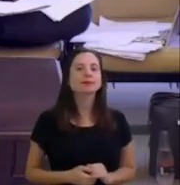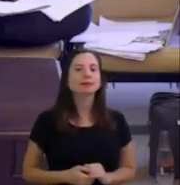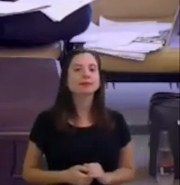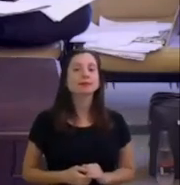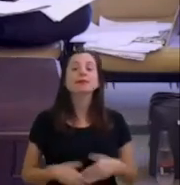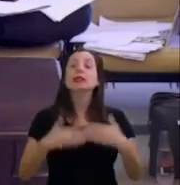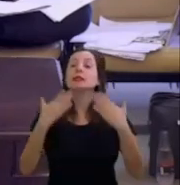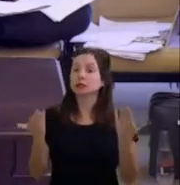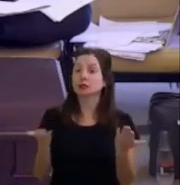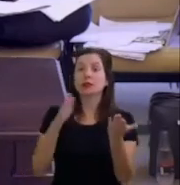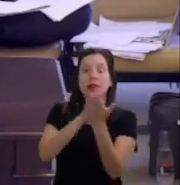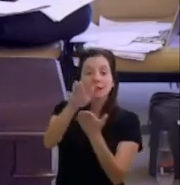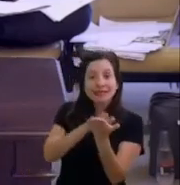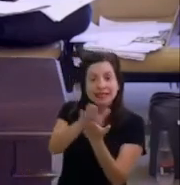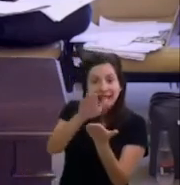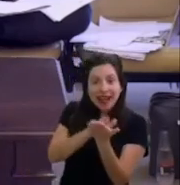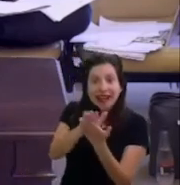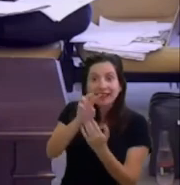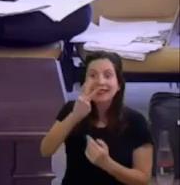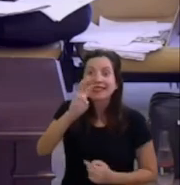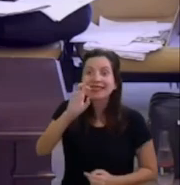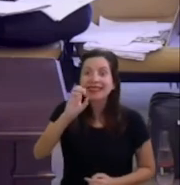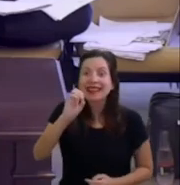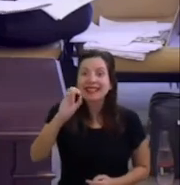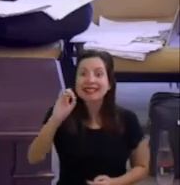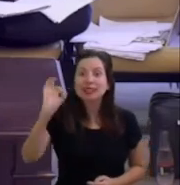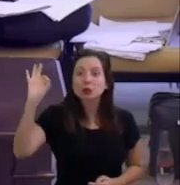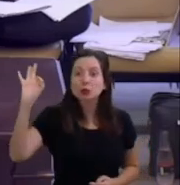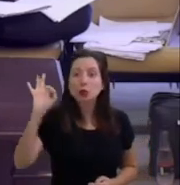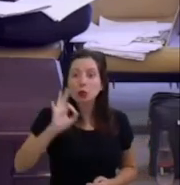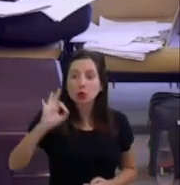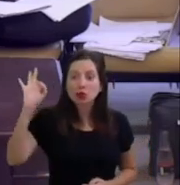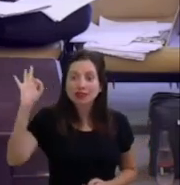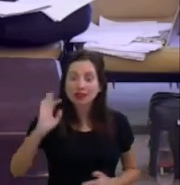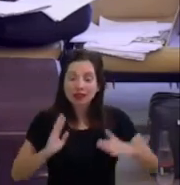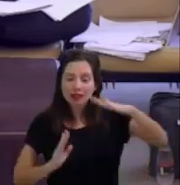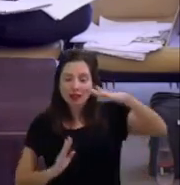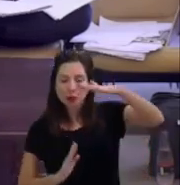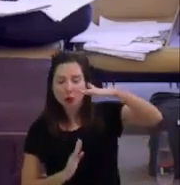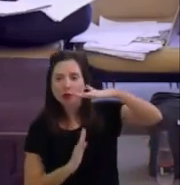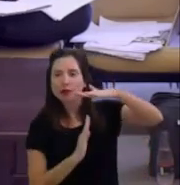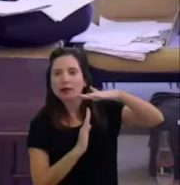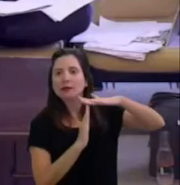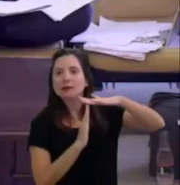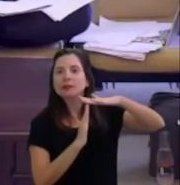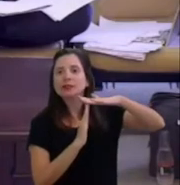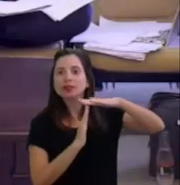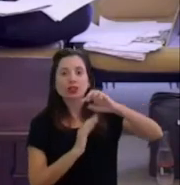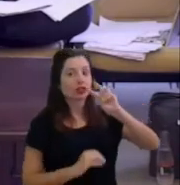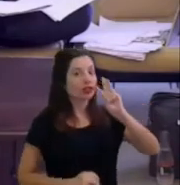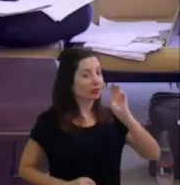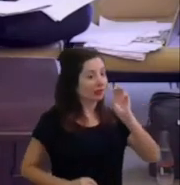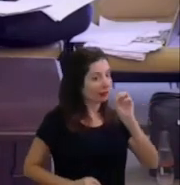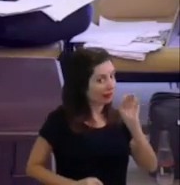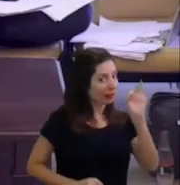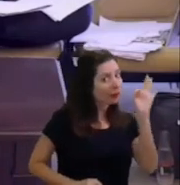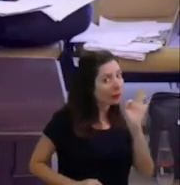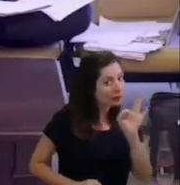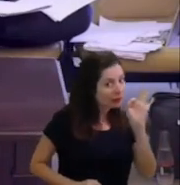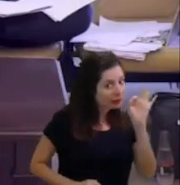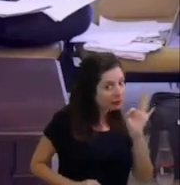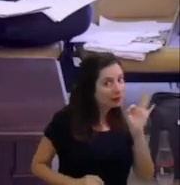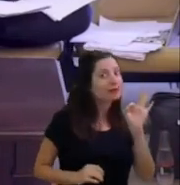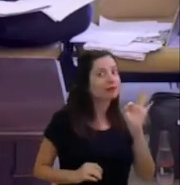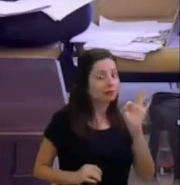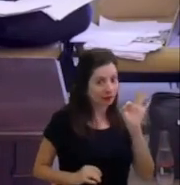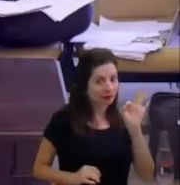Esse gasto equivale a 300% do limite que seria permitido, de 30% do candidato mediano. Extrapolou-se